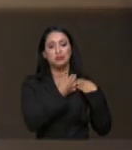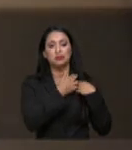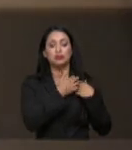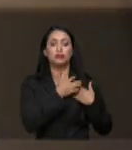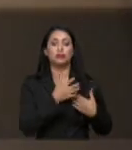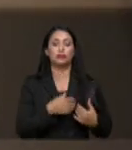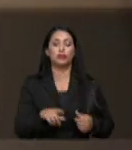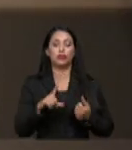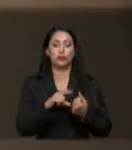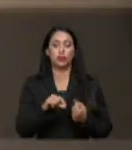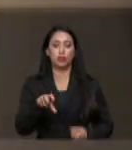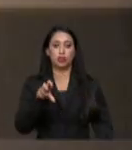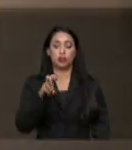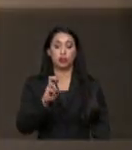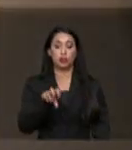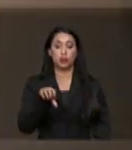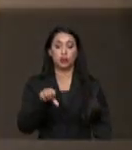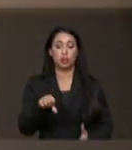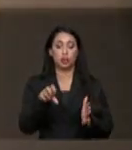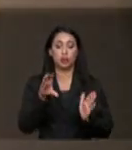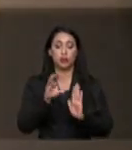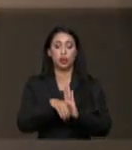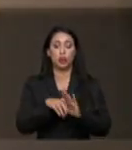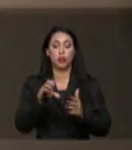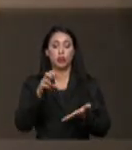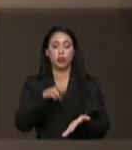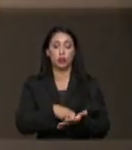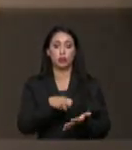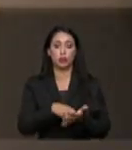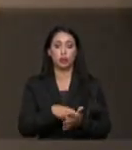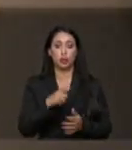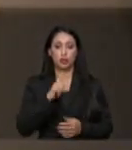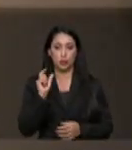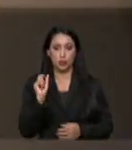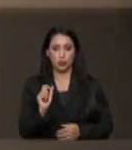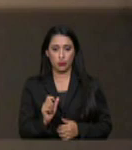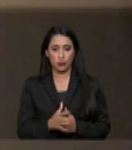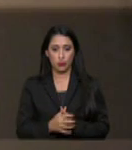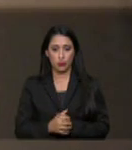e a luz do artigo 59 do Código Penal como